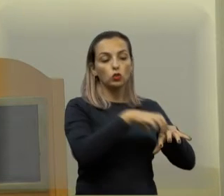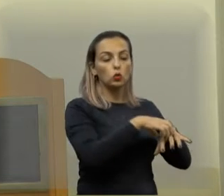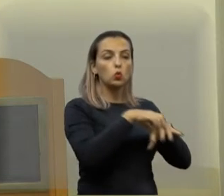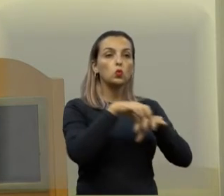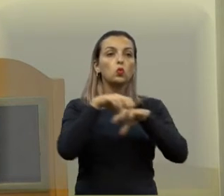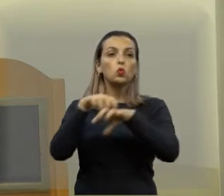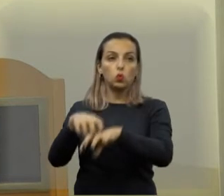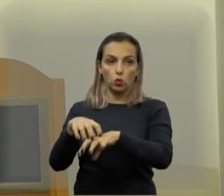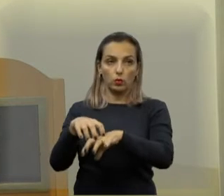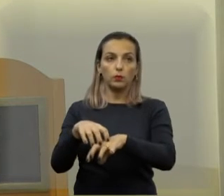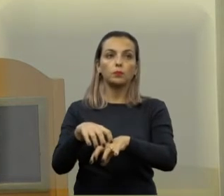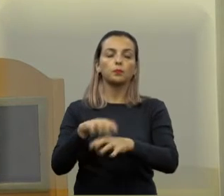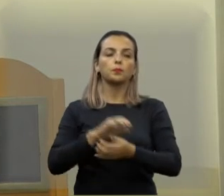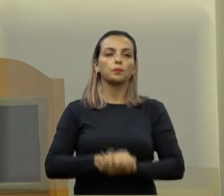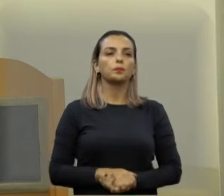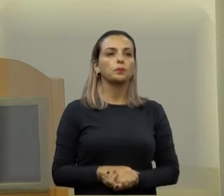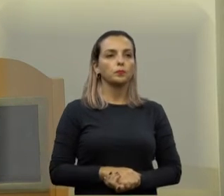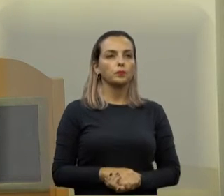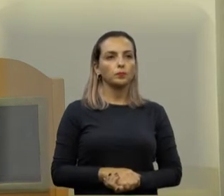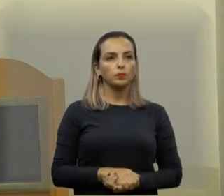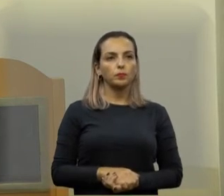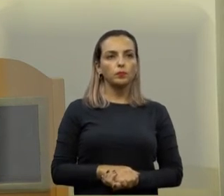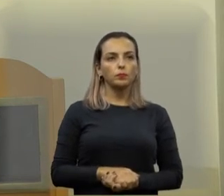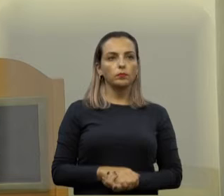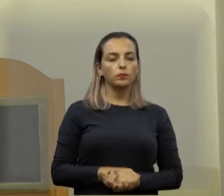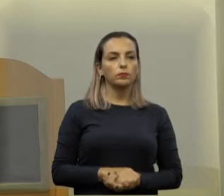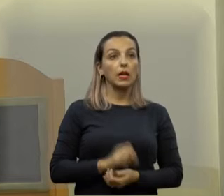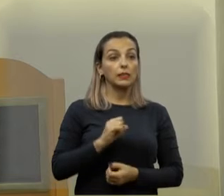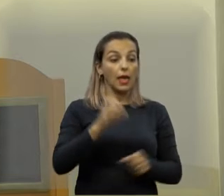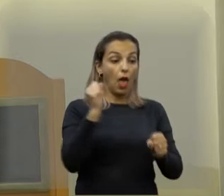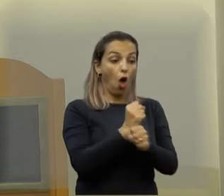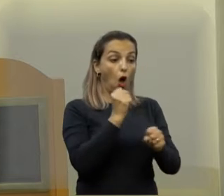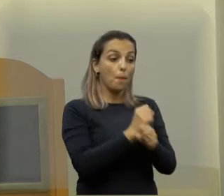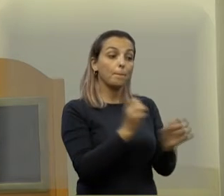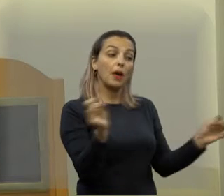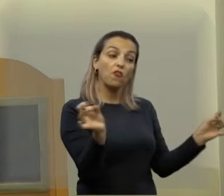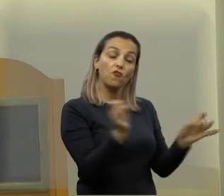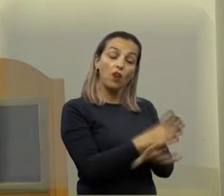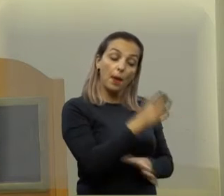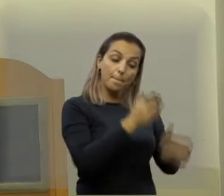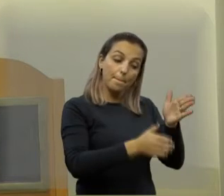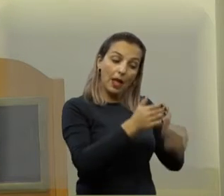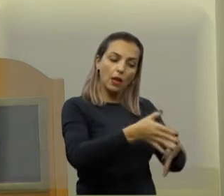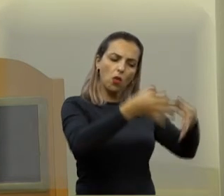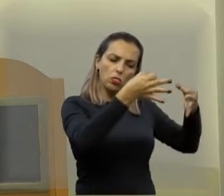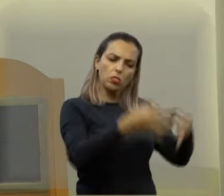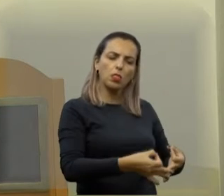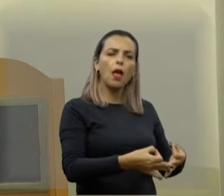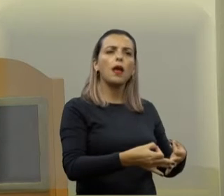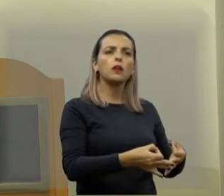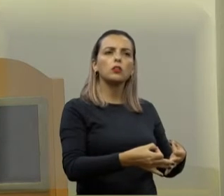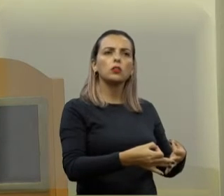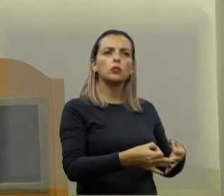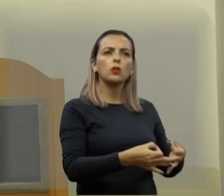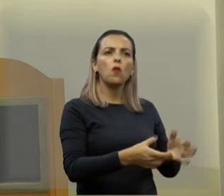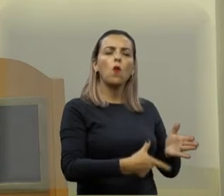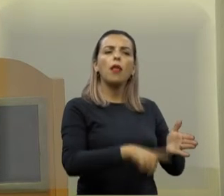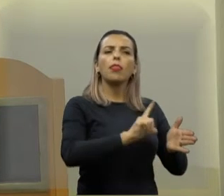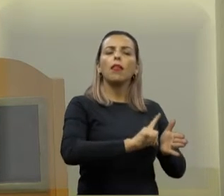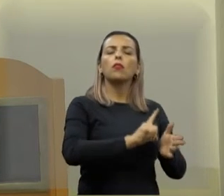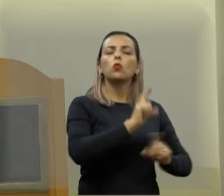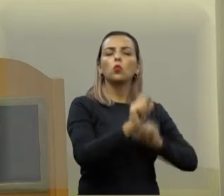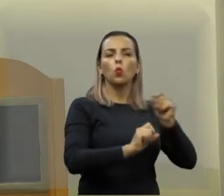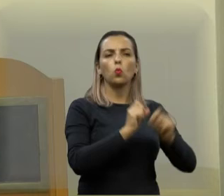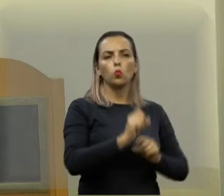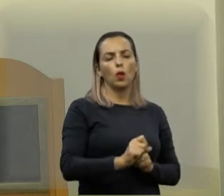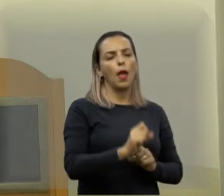do ponto inicial se a roupa for finalizado no prazo inicialmente previsto de 150 dias ou atrás é um ou dois meses